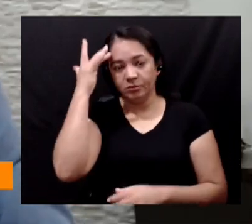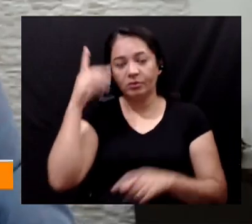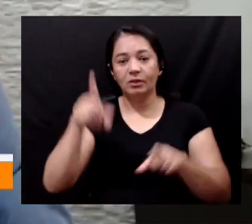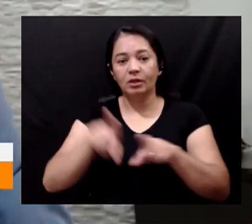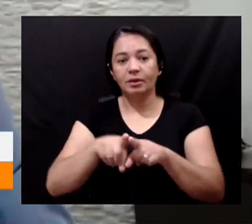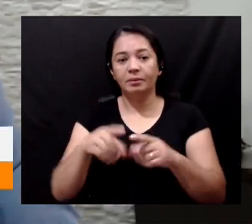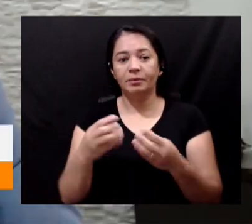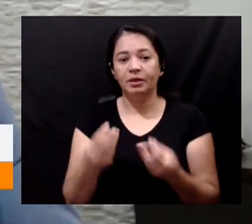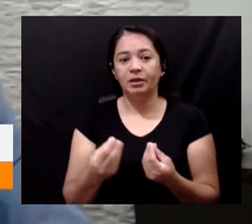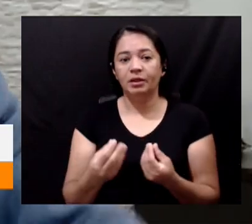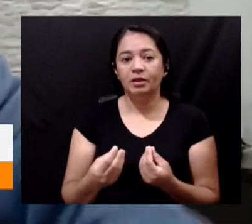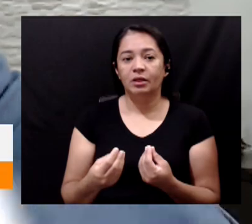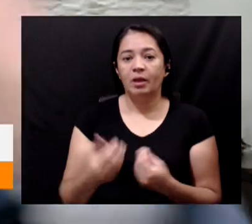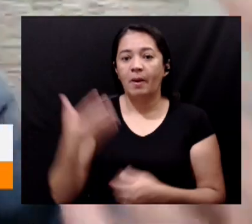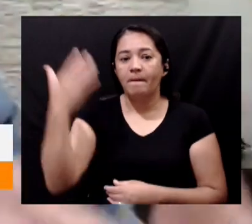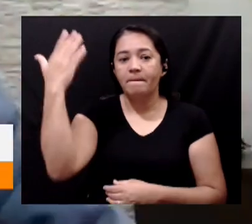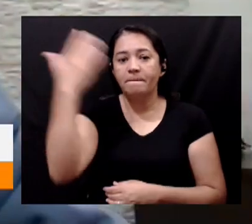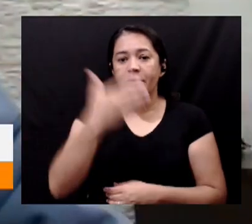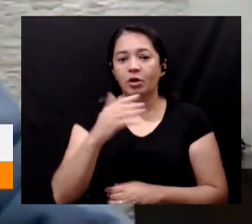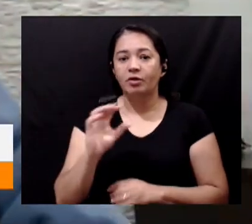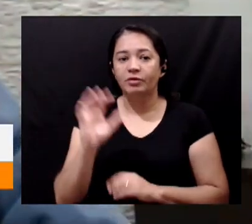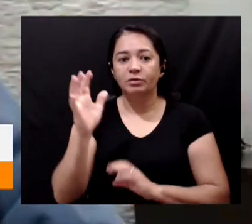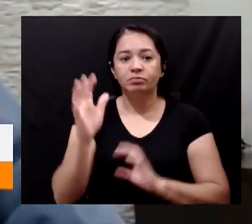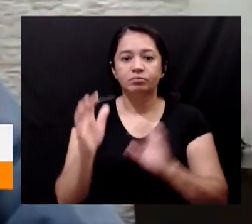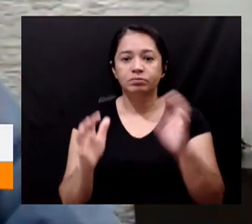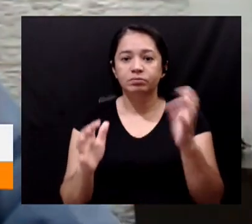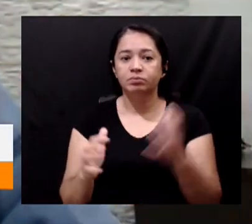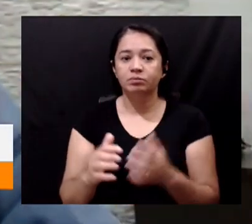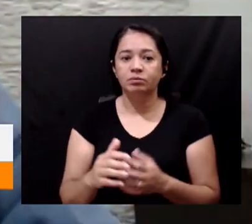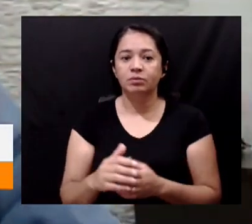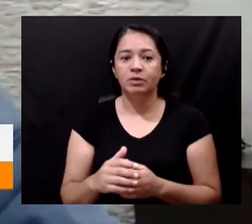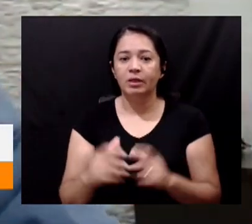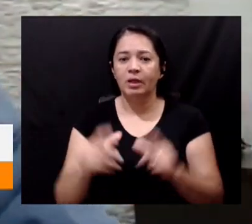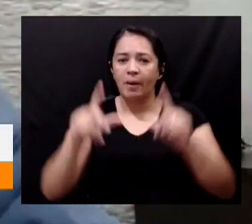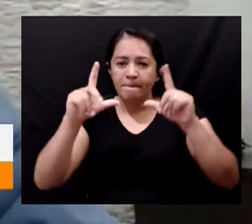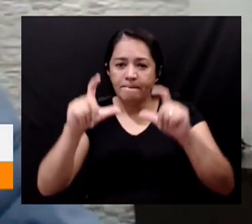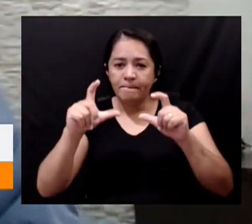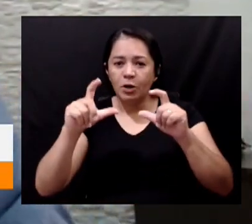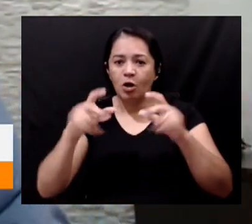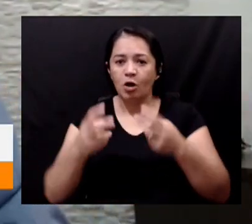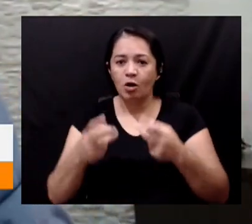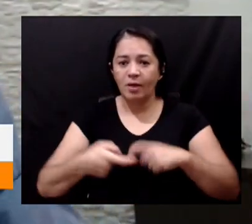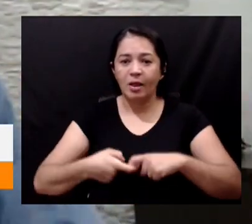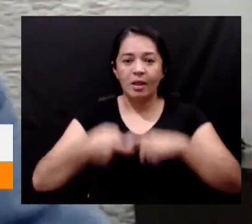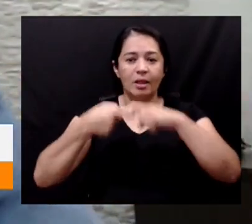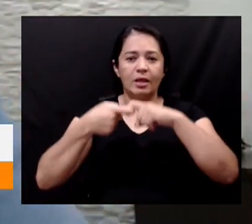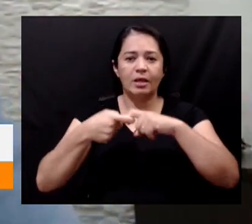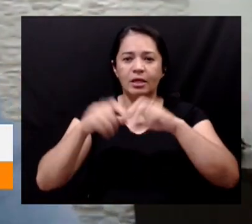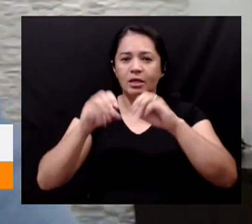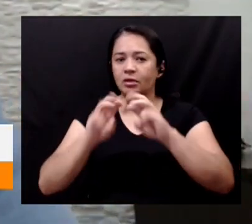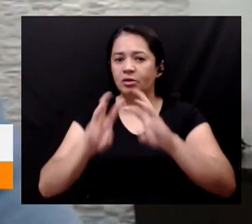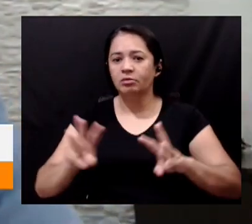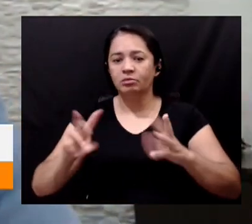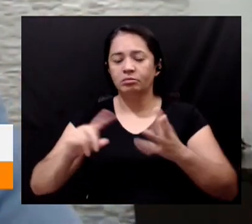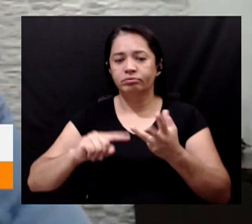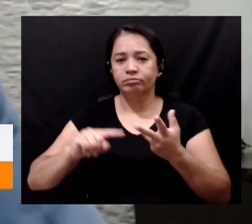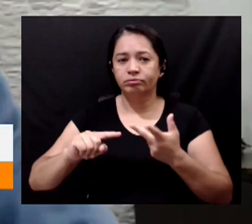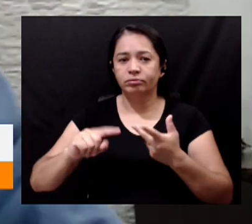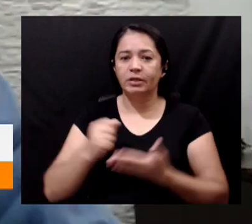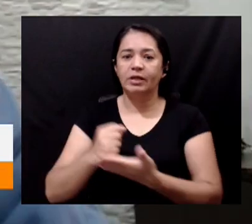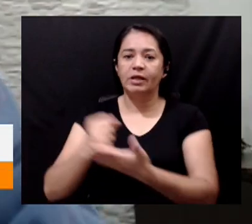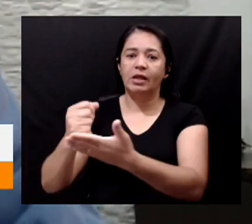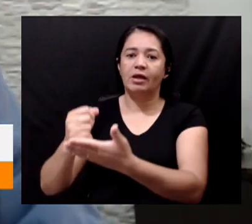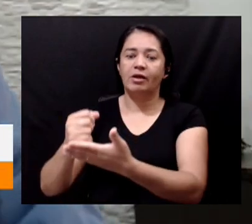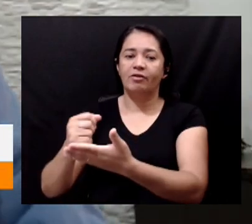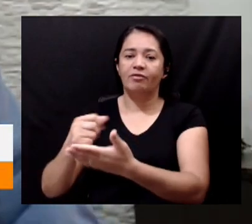provas de que esteja ocorrendo isso, como disse, prints, salvar link do site, enfim, e levar isso até as autoridades, fazer uma